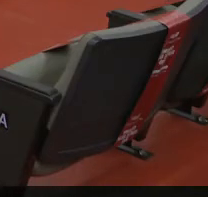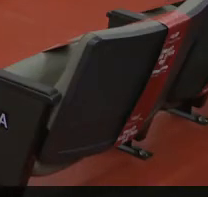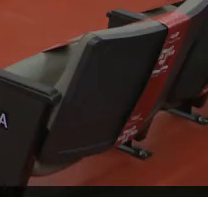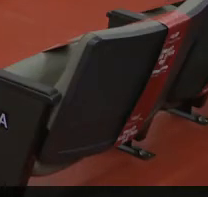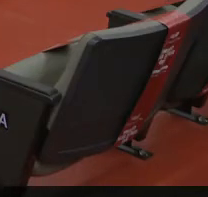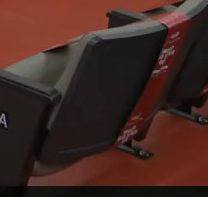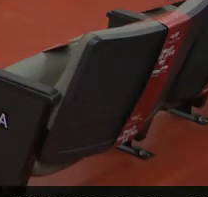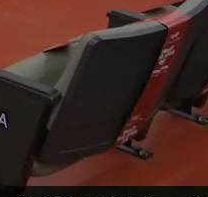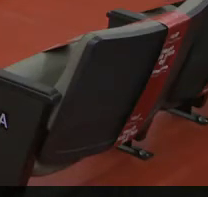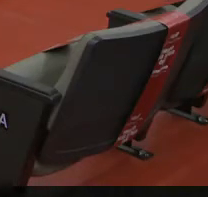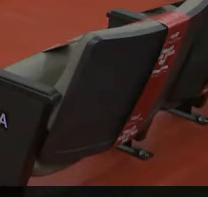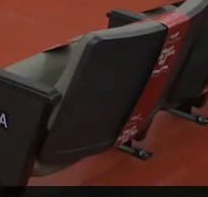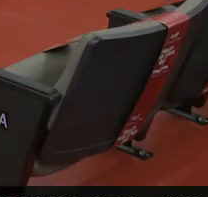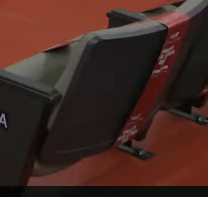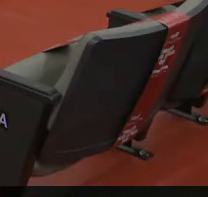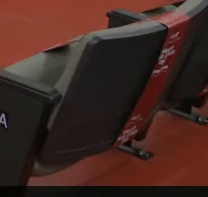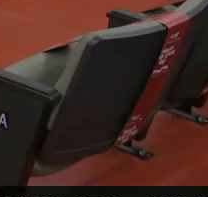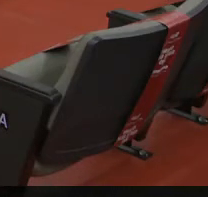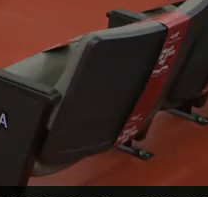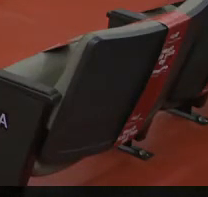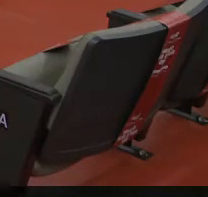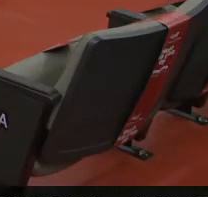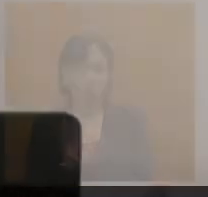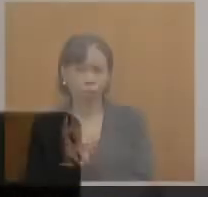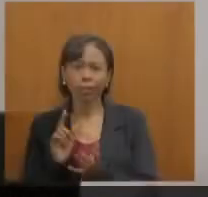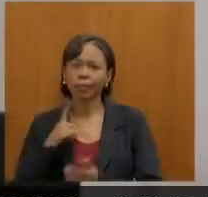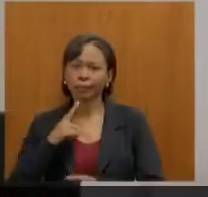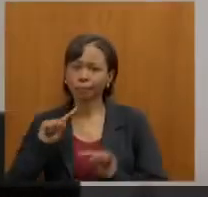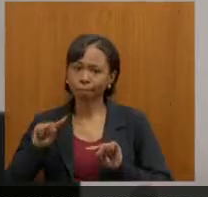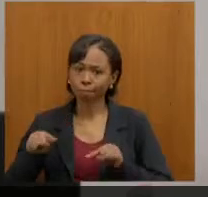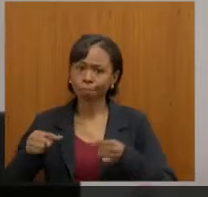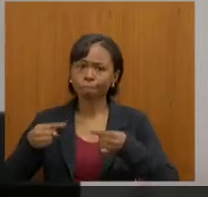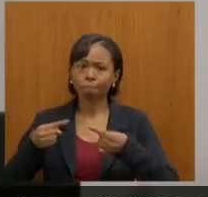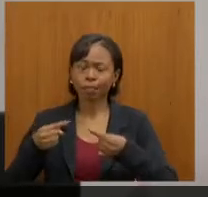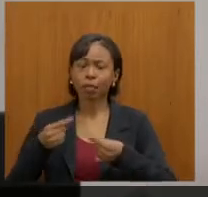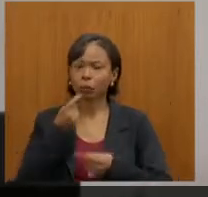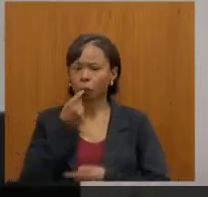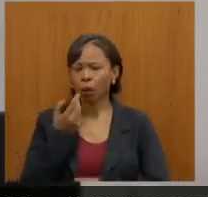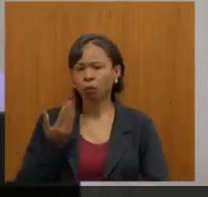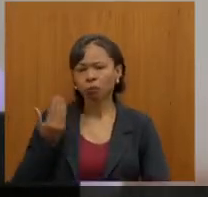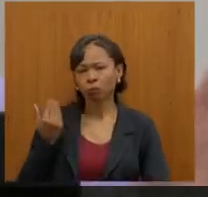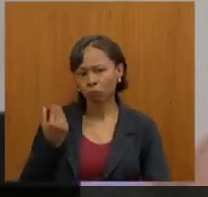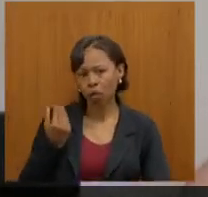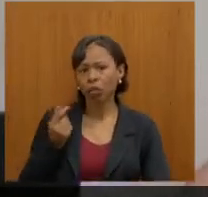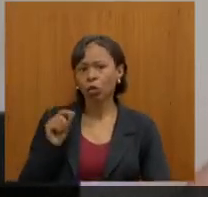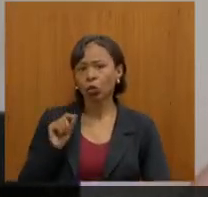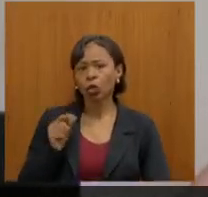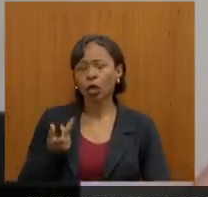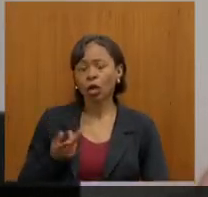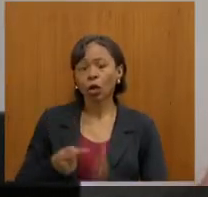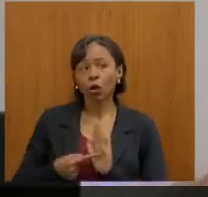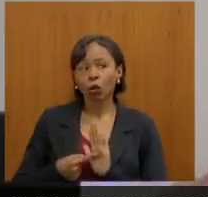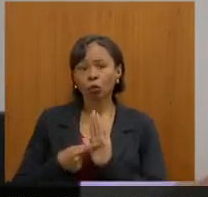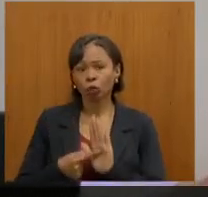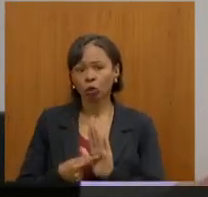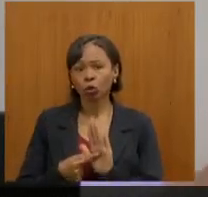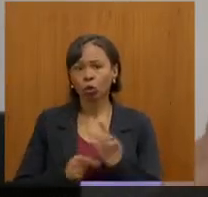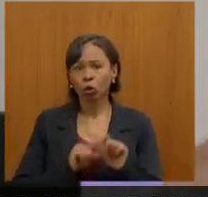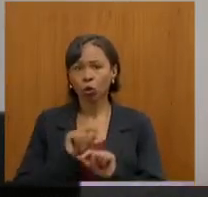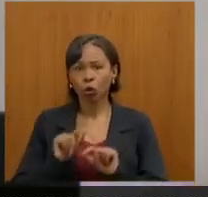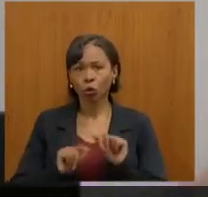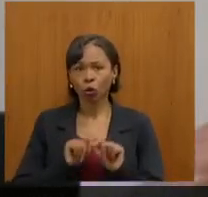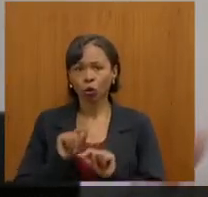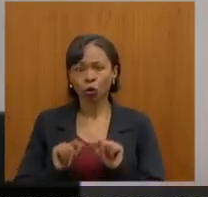né gente é Um Desafio grande da categoria recentemente foi definido uma representação paritária